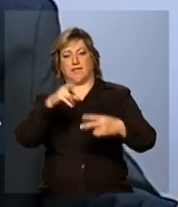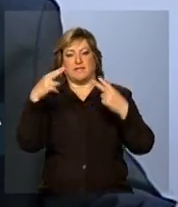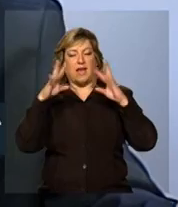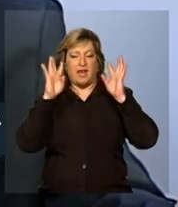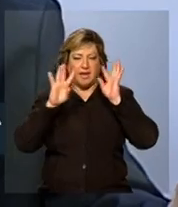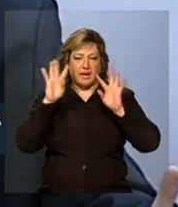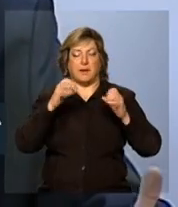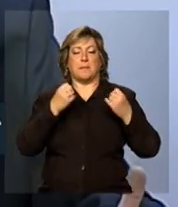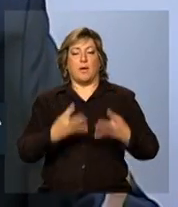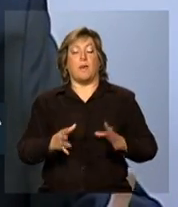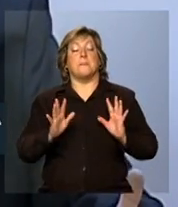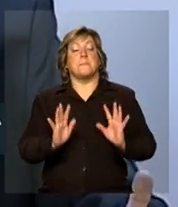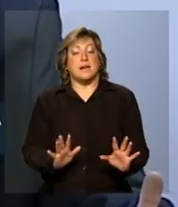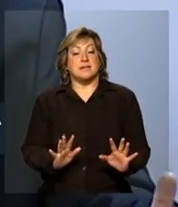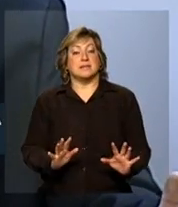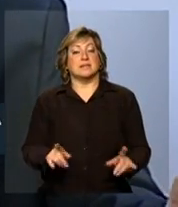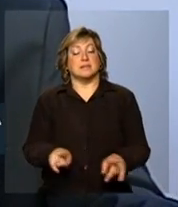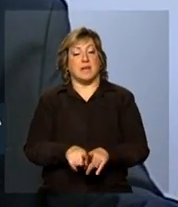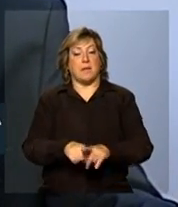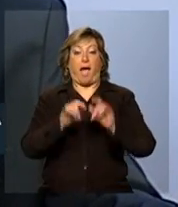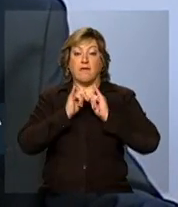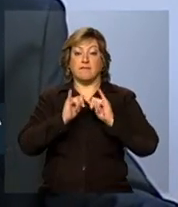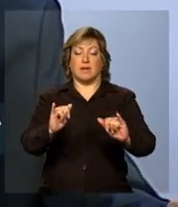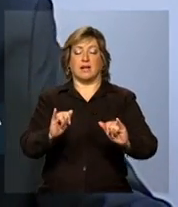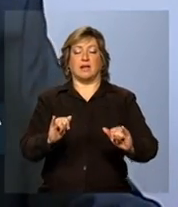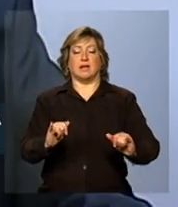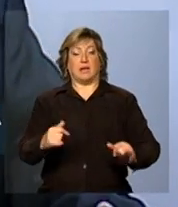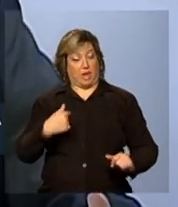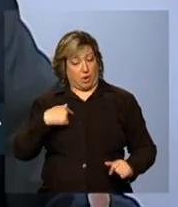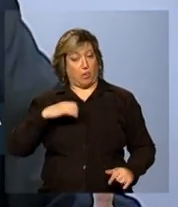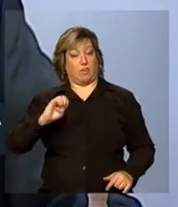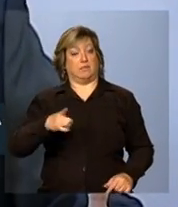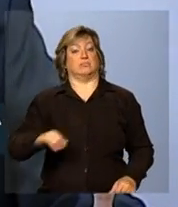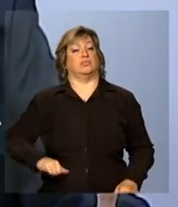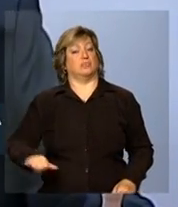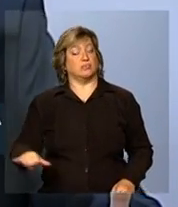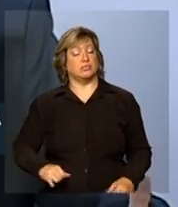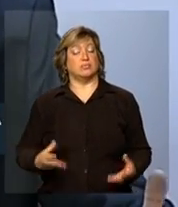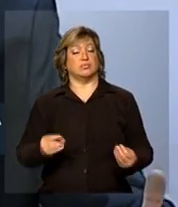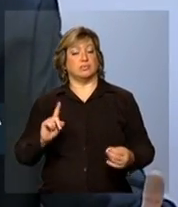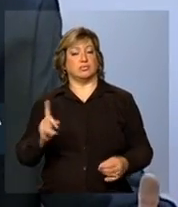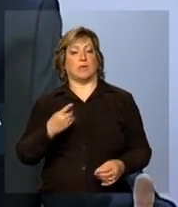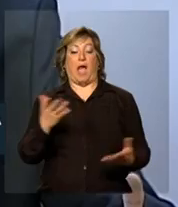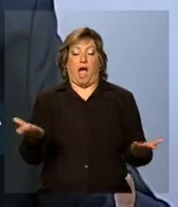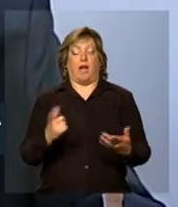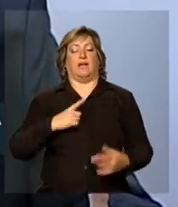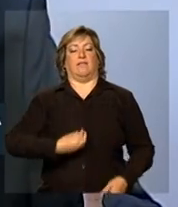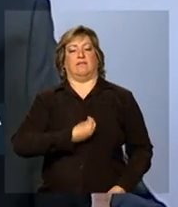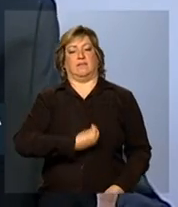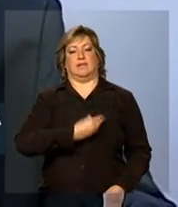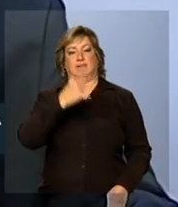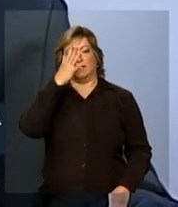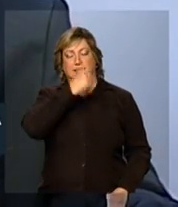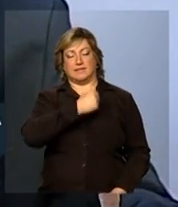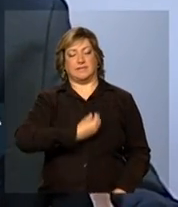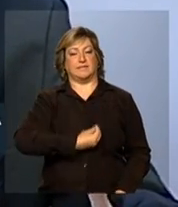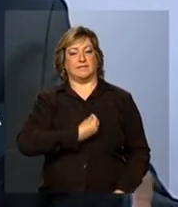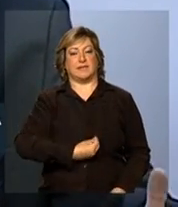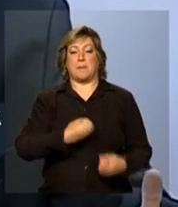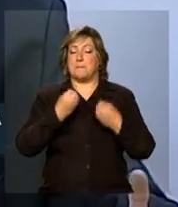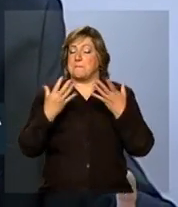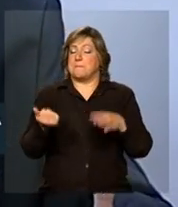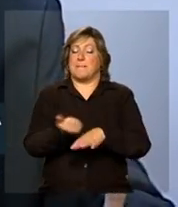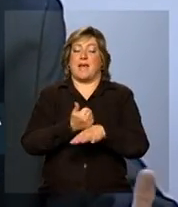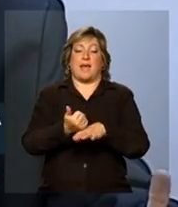de porta-voz para quem passou por uma situação extremamente delicada, para quem hoje pode curtir a vida da maneira